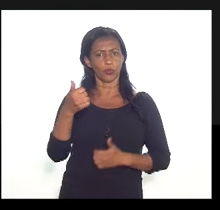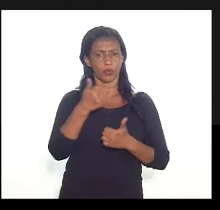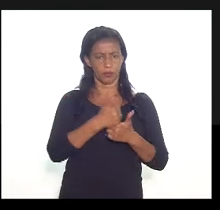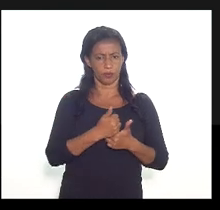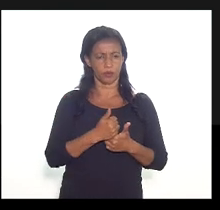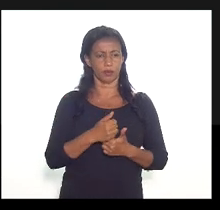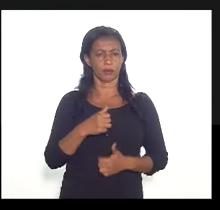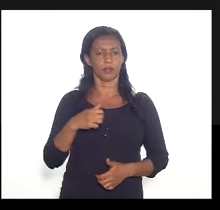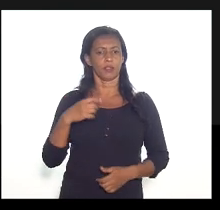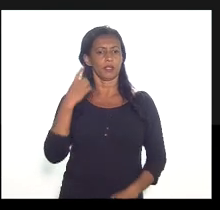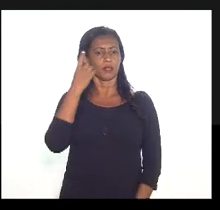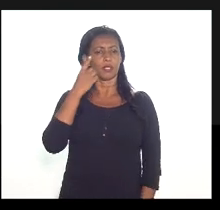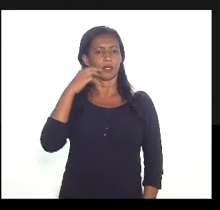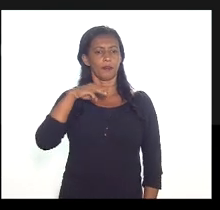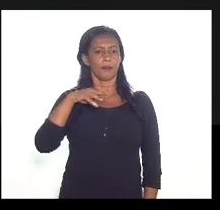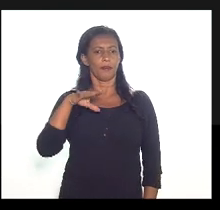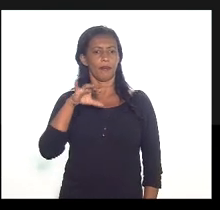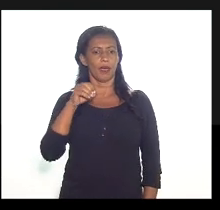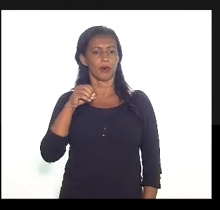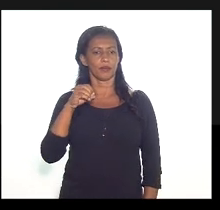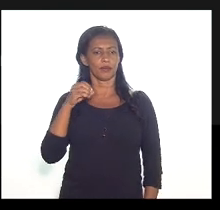Deputado Márcio Pacheco, pelo Esporte e Lazer.